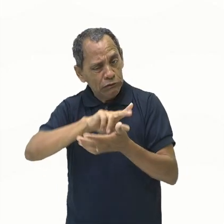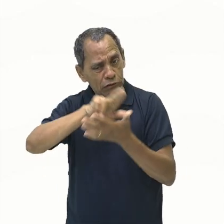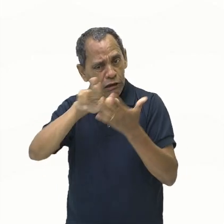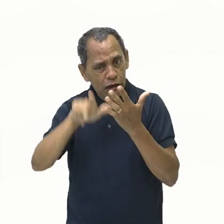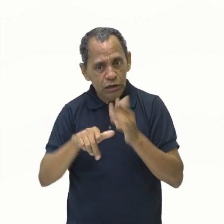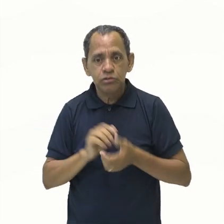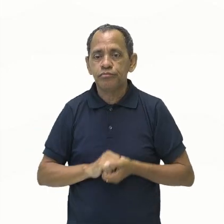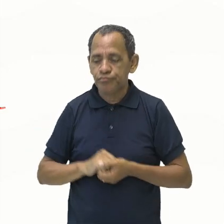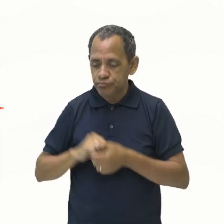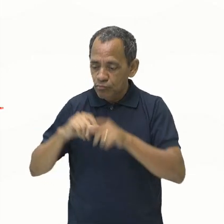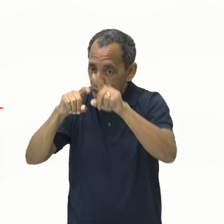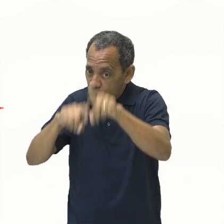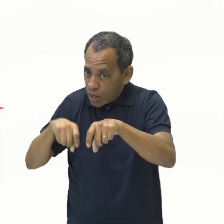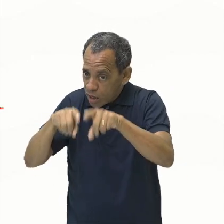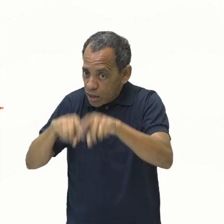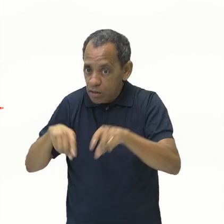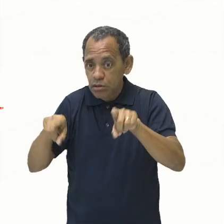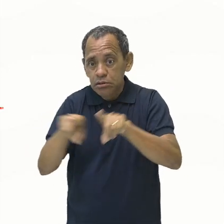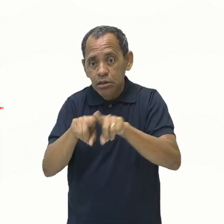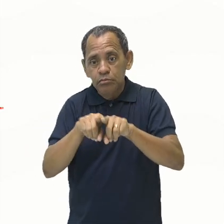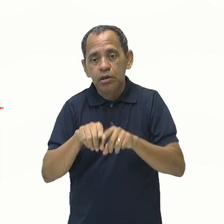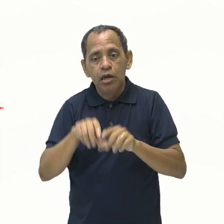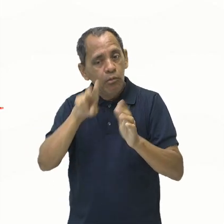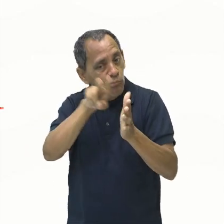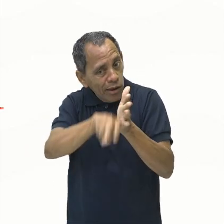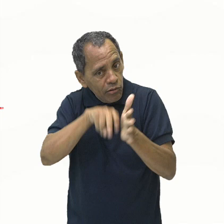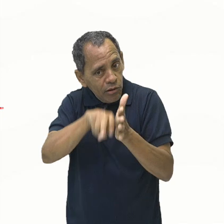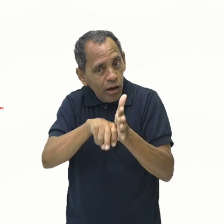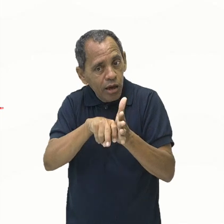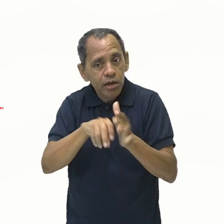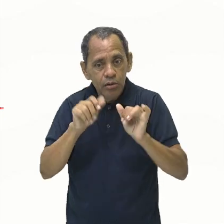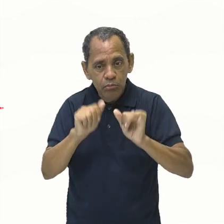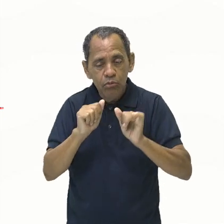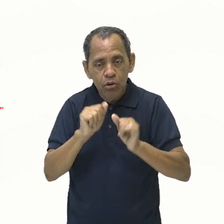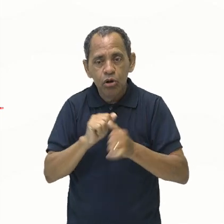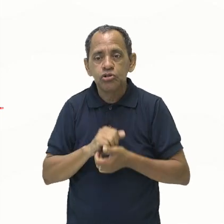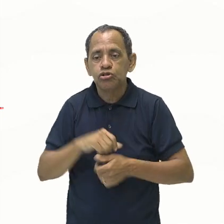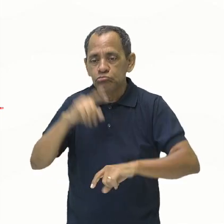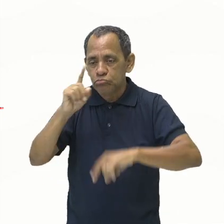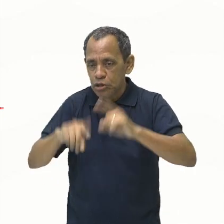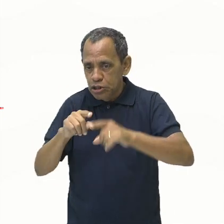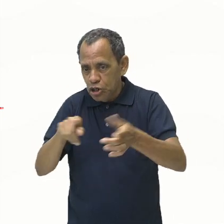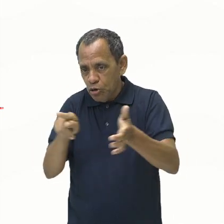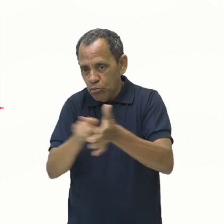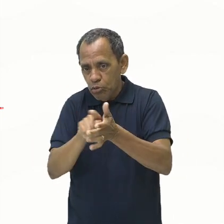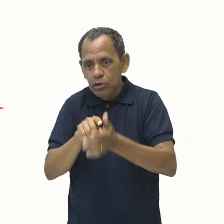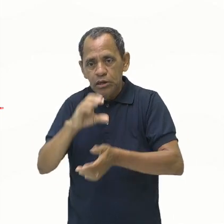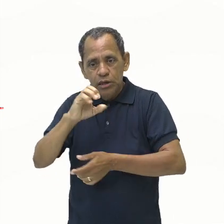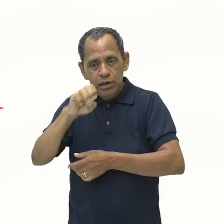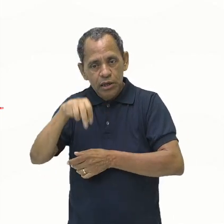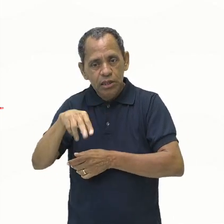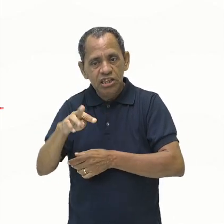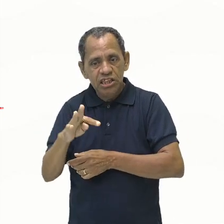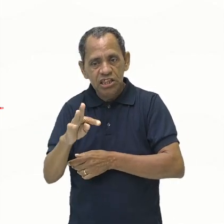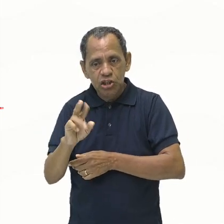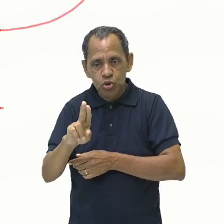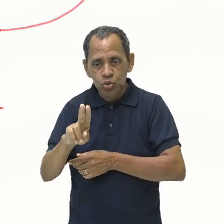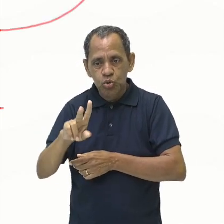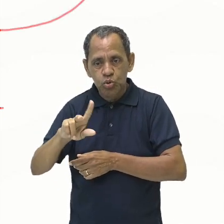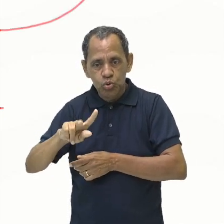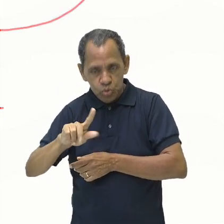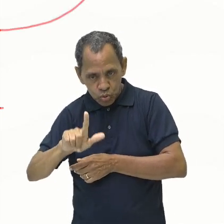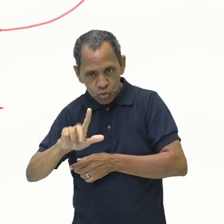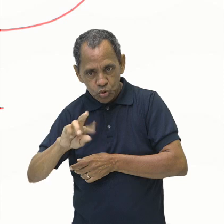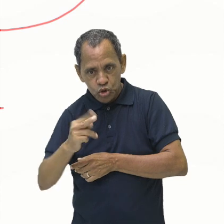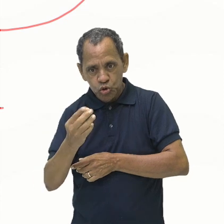Agrícola, resíduos de atividades agrícolas e pecuárias, pode ser entulho, como a gente acabou de falar, né? Aqui é uma